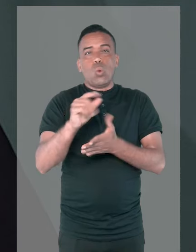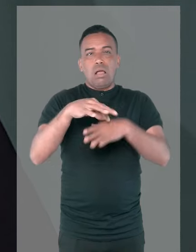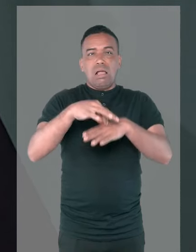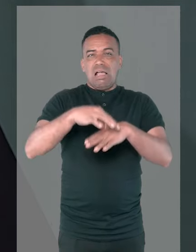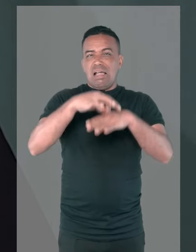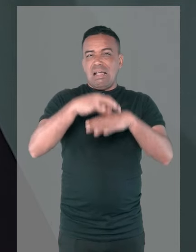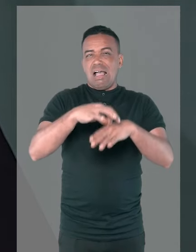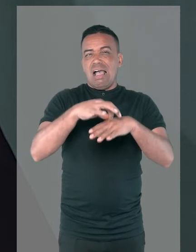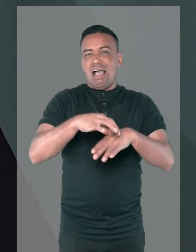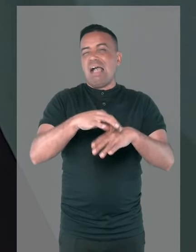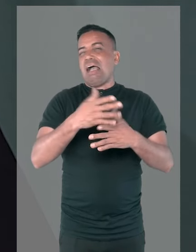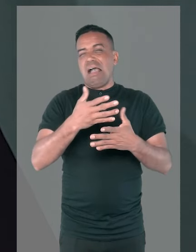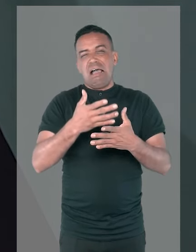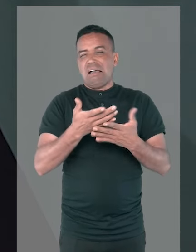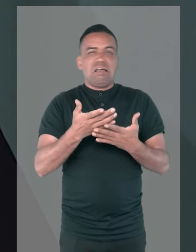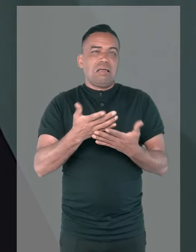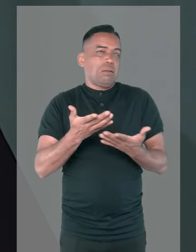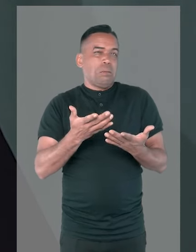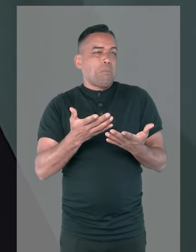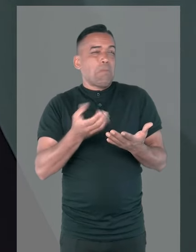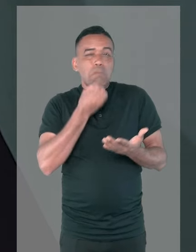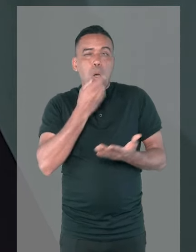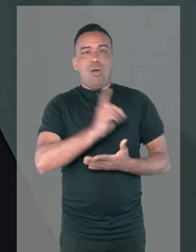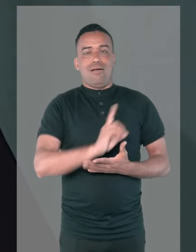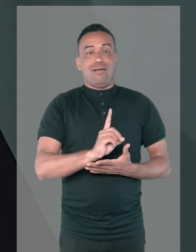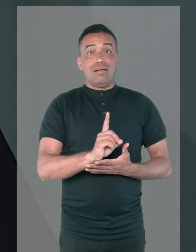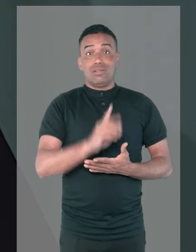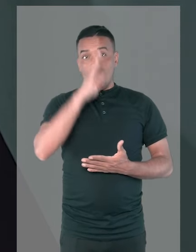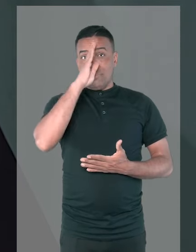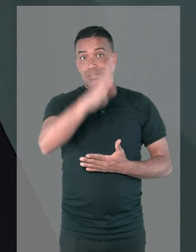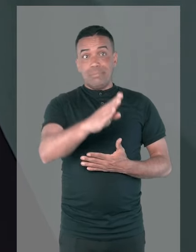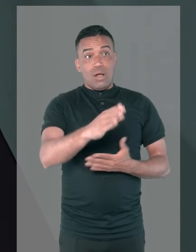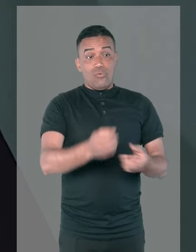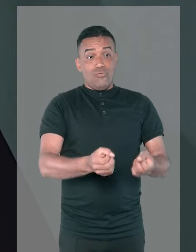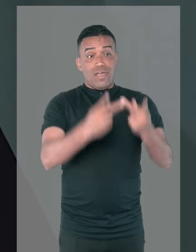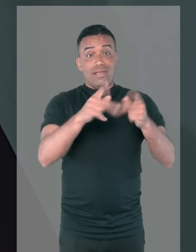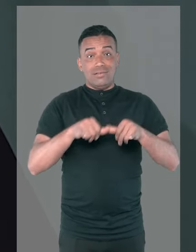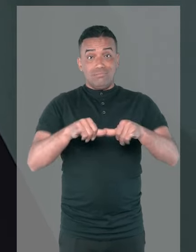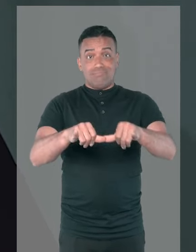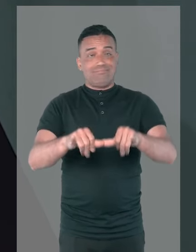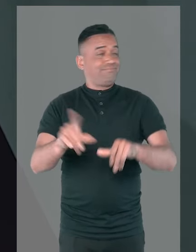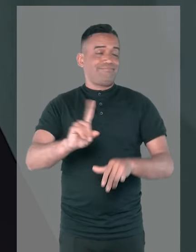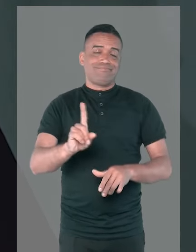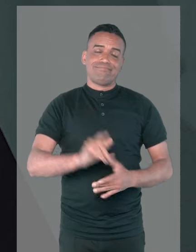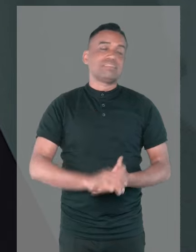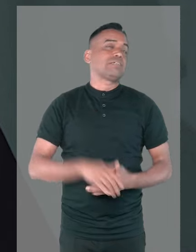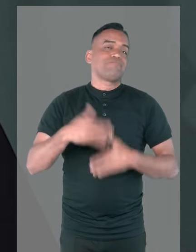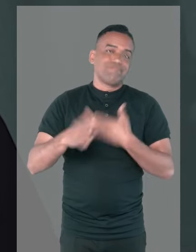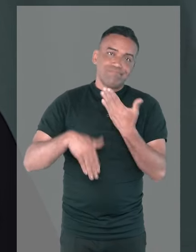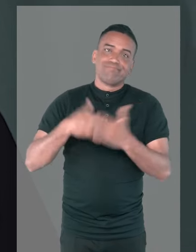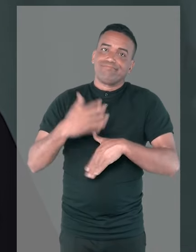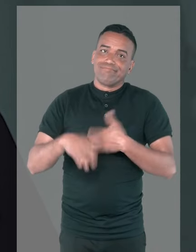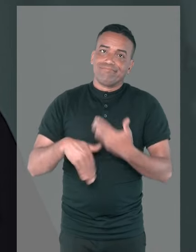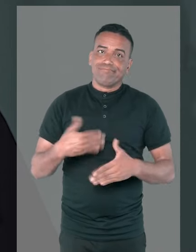ele carrega ali naquela embalagem é o principal produto que está à venda naquele mercado. E assim por diante.